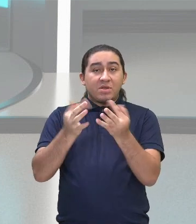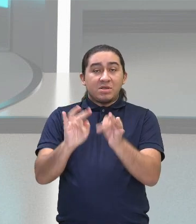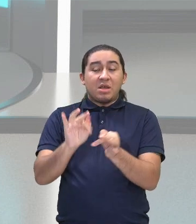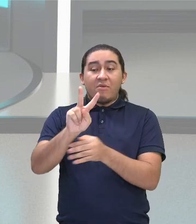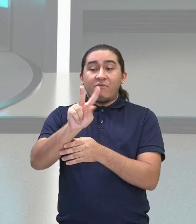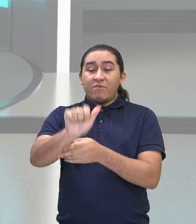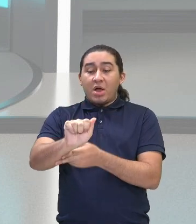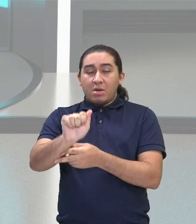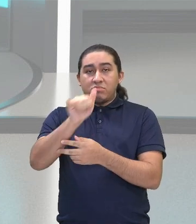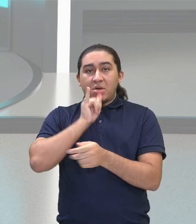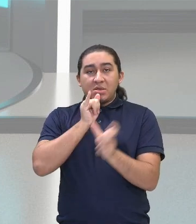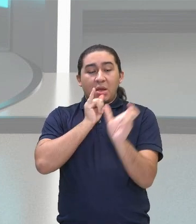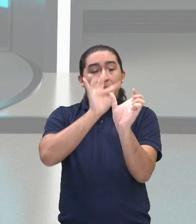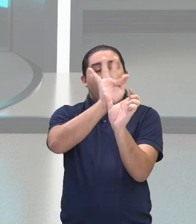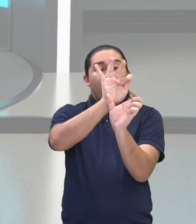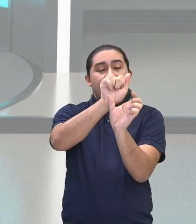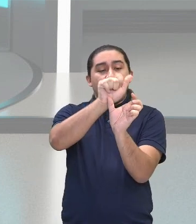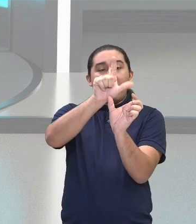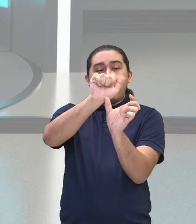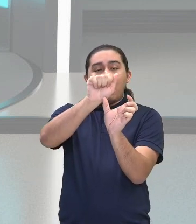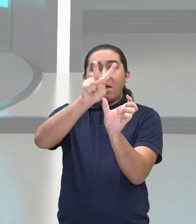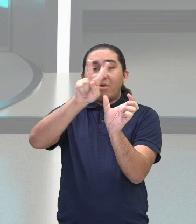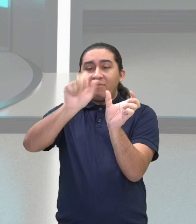falava, eu andava,